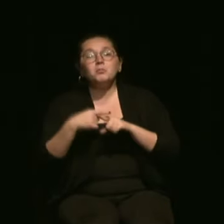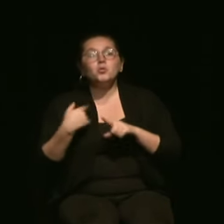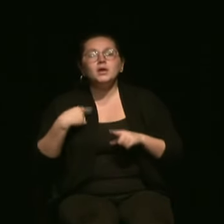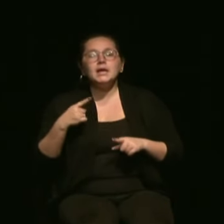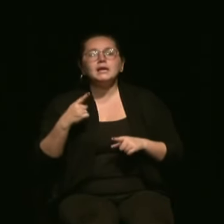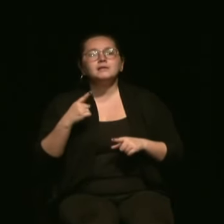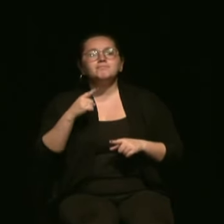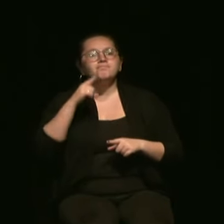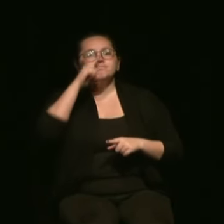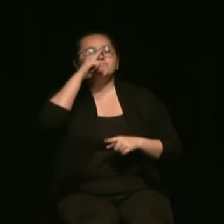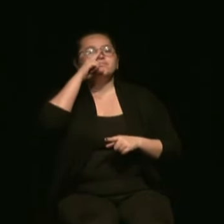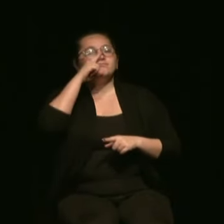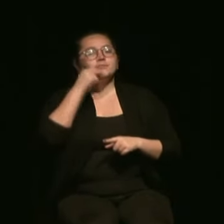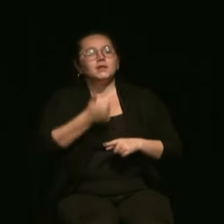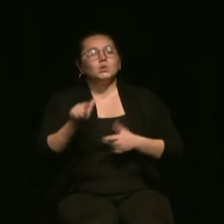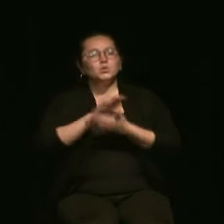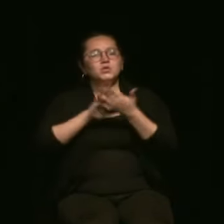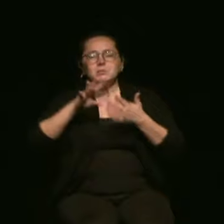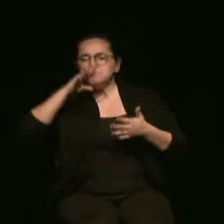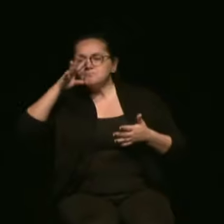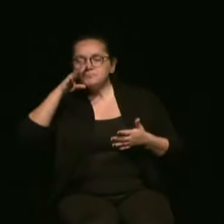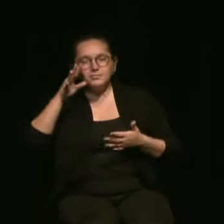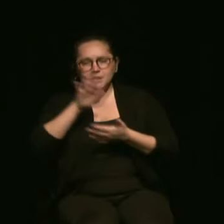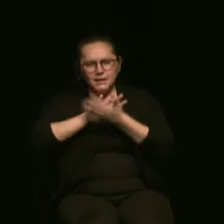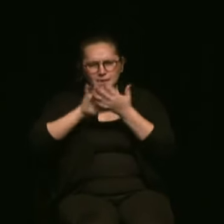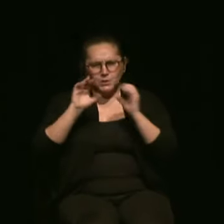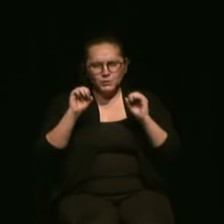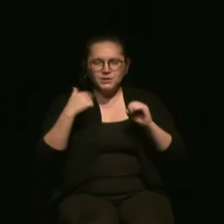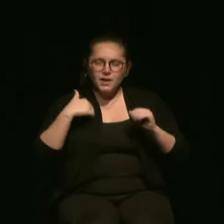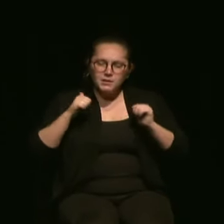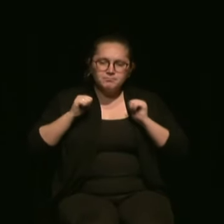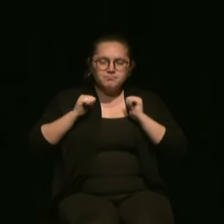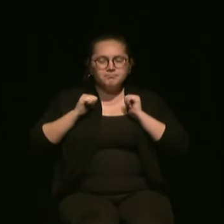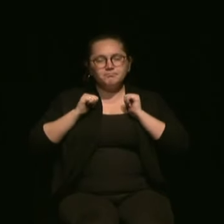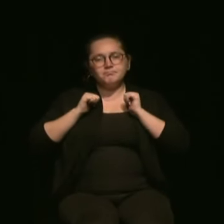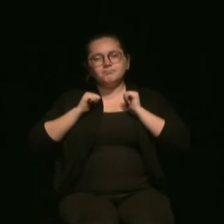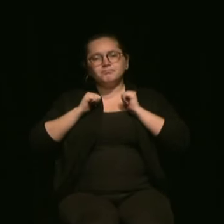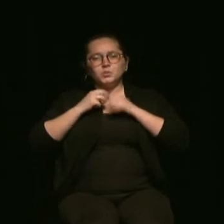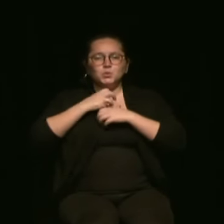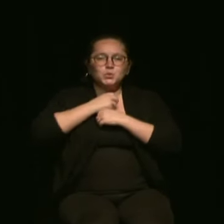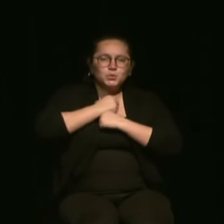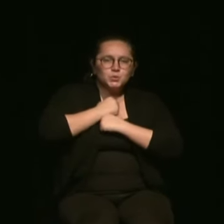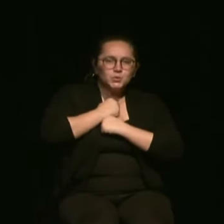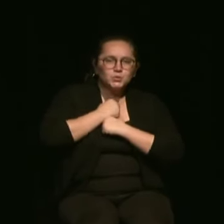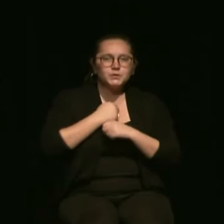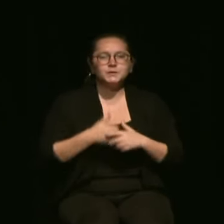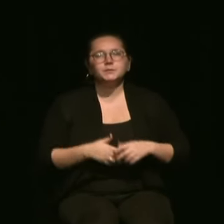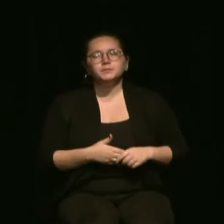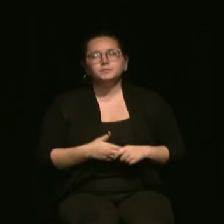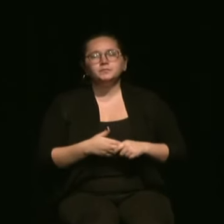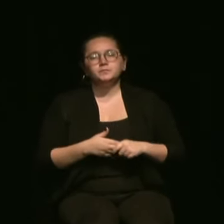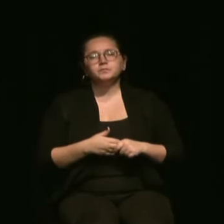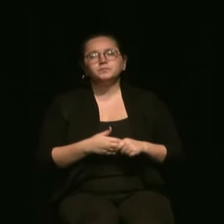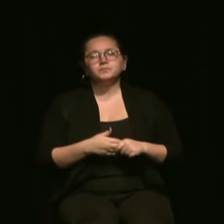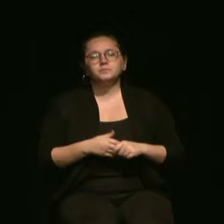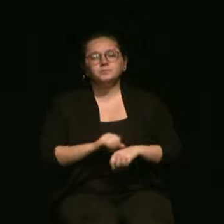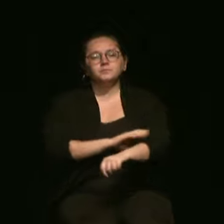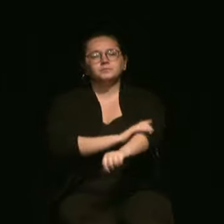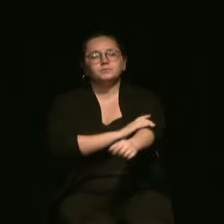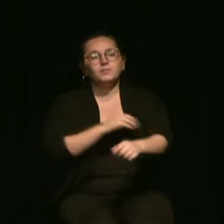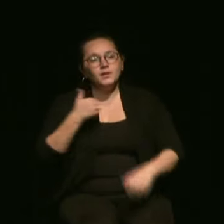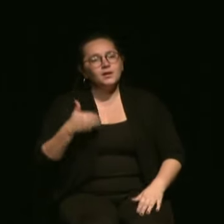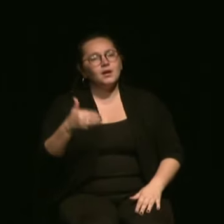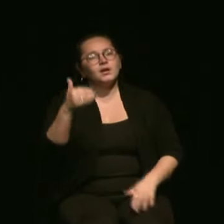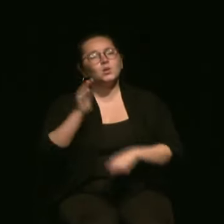ousado, né, nesse sentido. Durante muito tempo, ele foi um sujeito encolhido. E aí, o